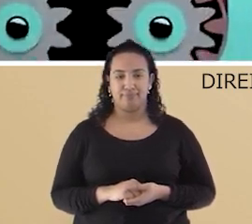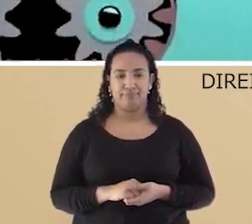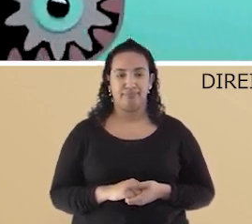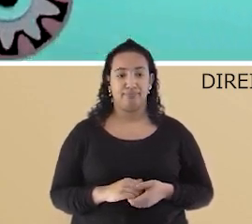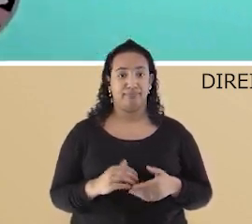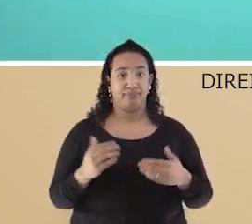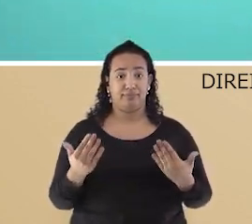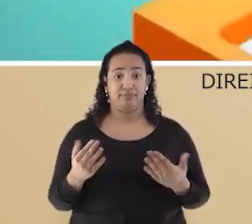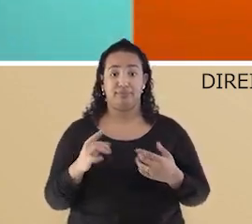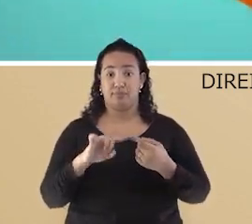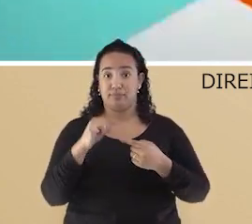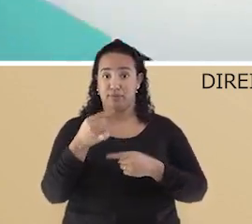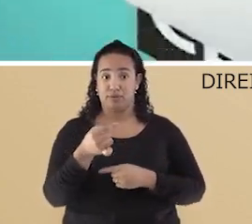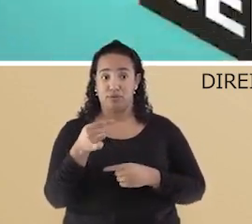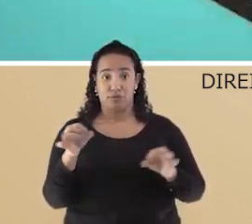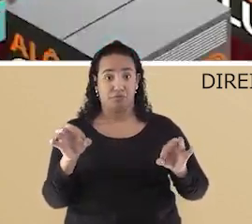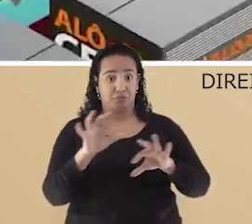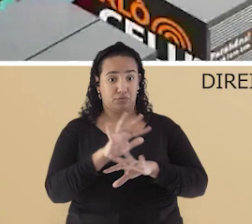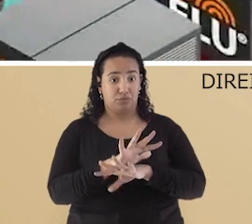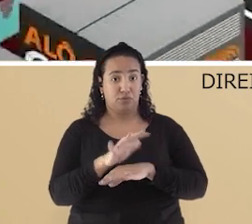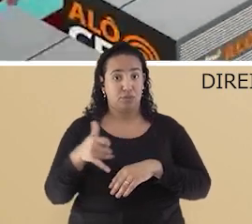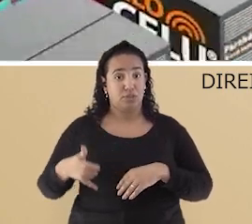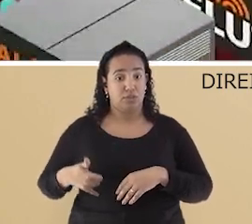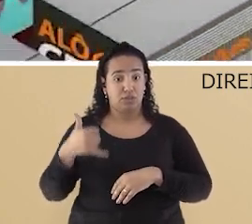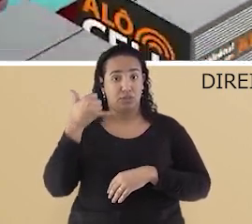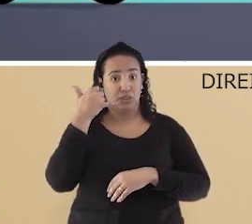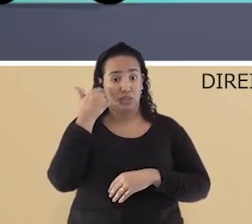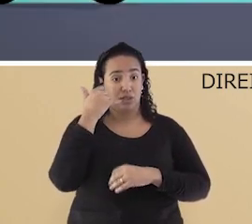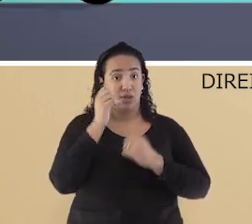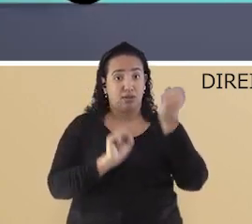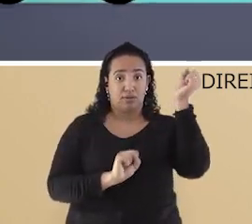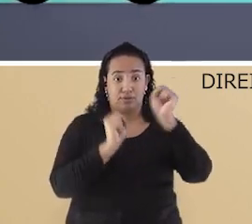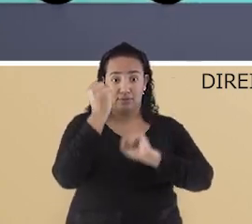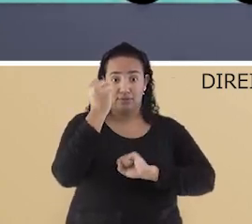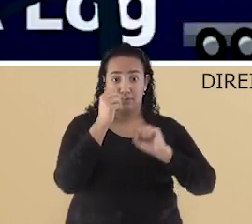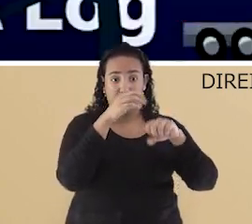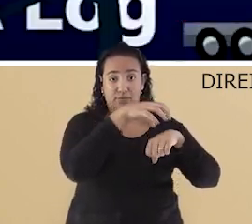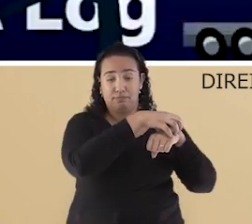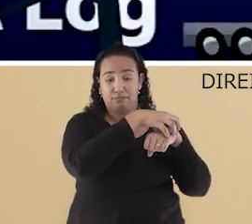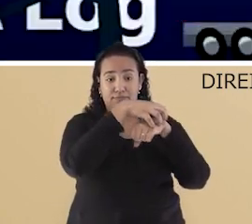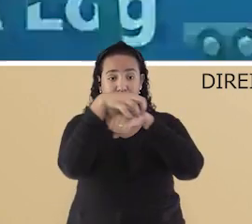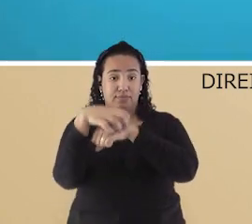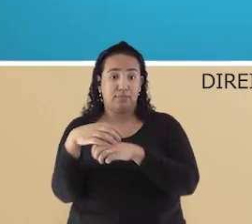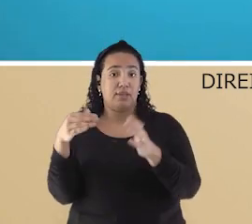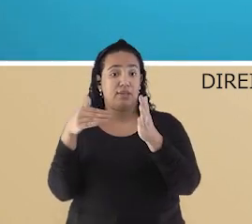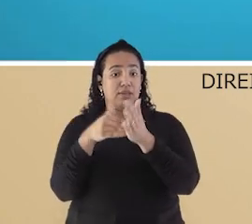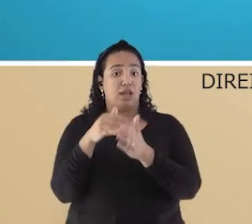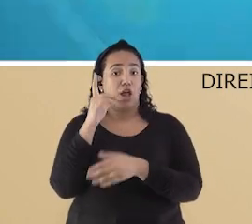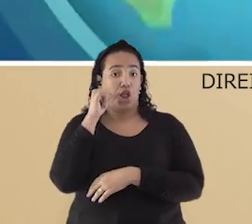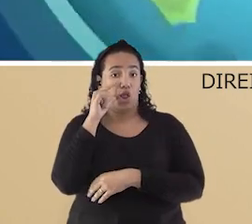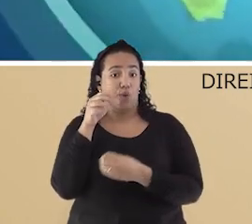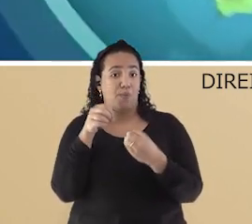E depois de montado, o celular ainda é embalado e transportado da fábrica até a loja mais perto